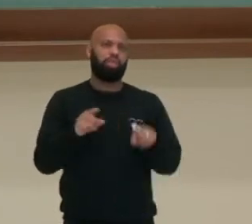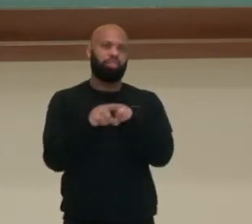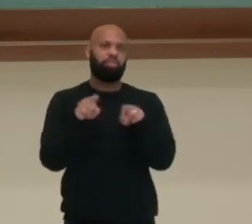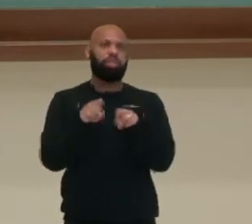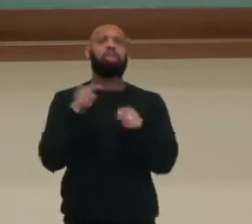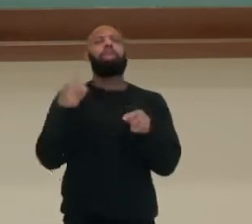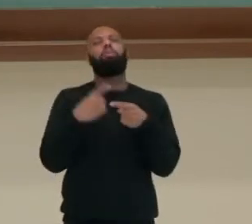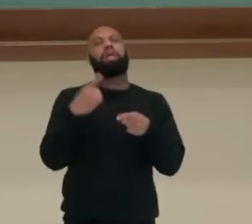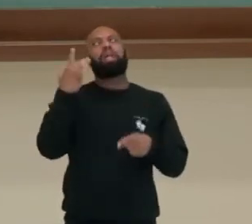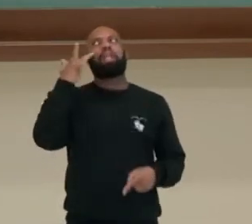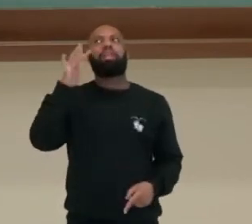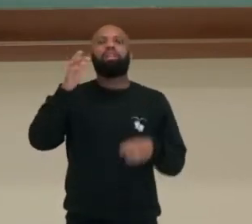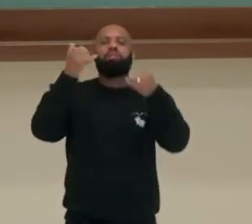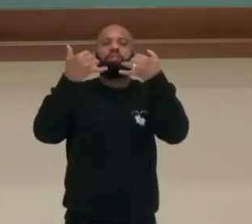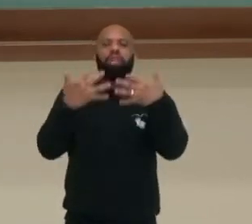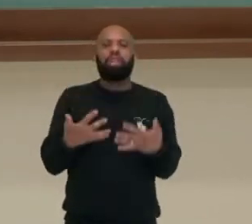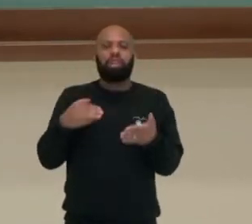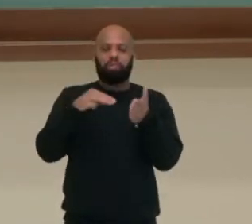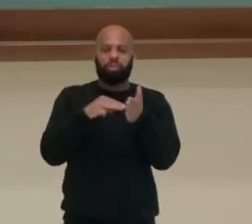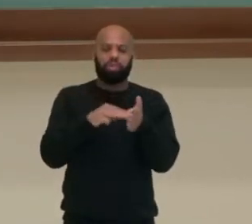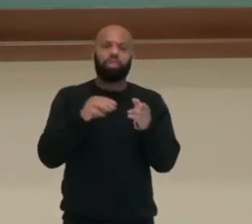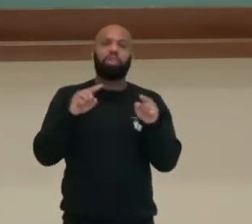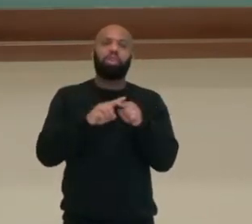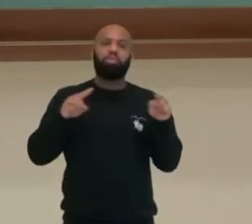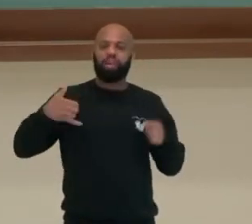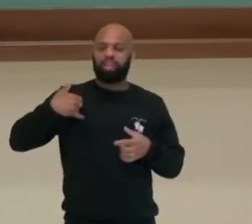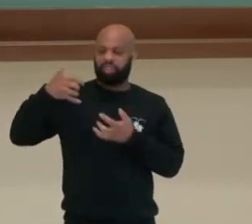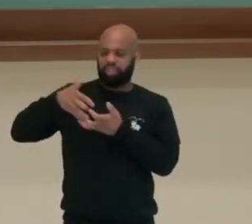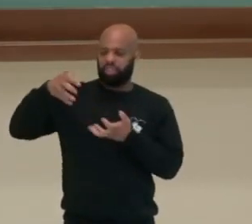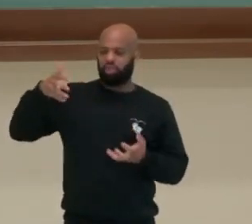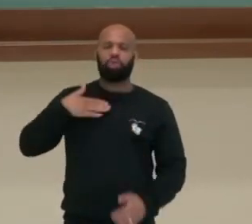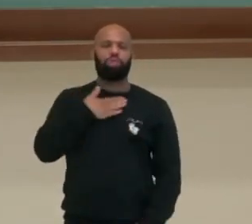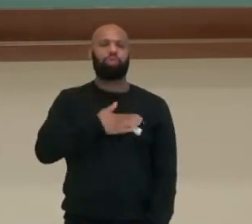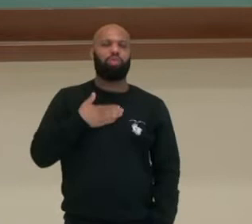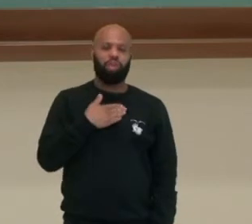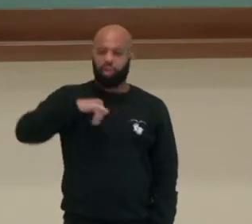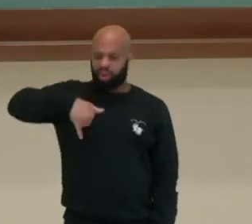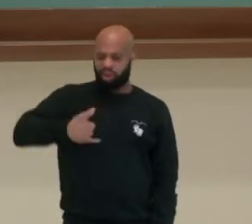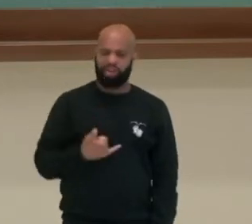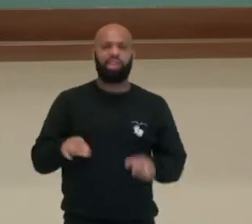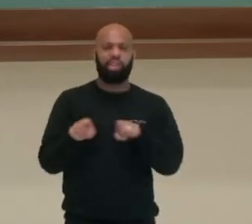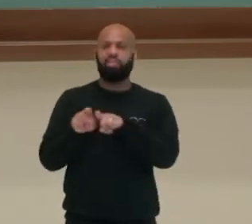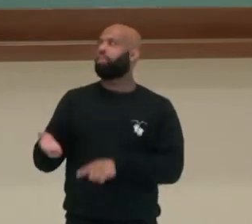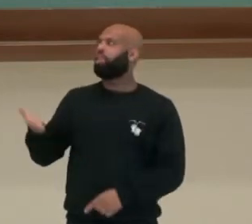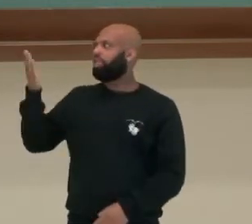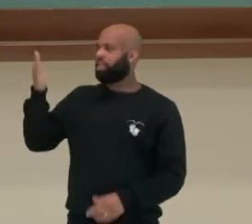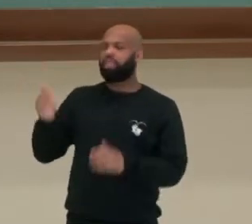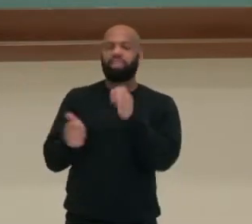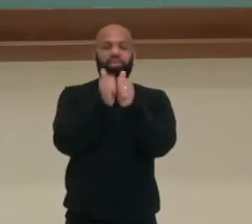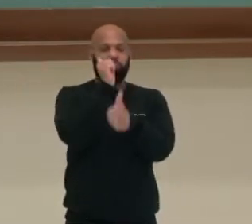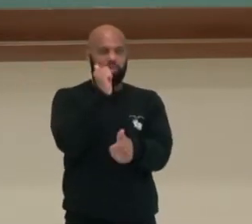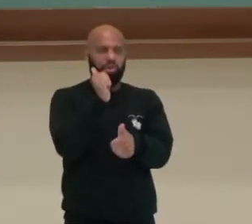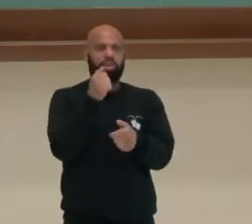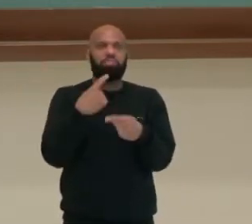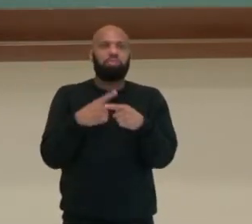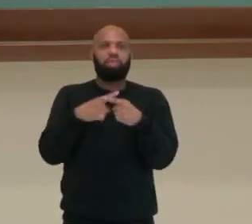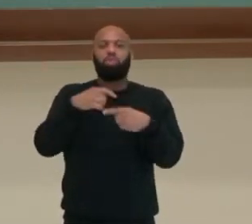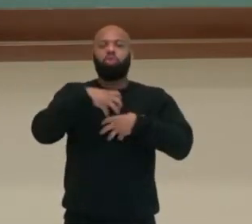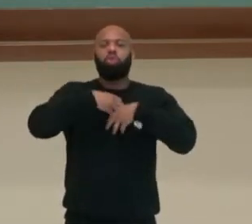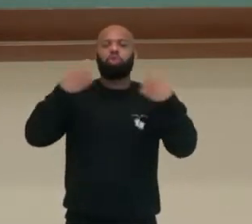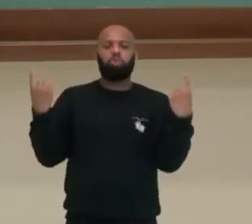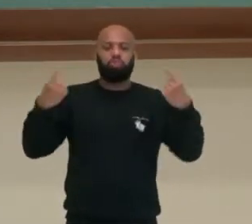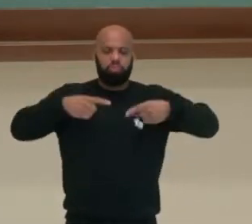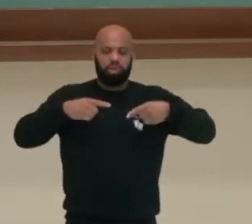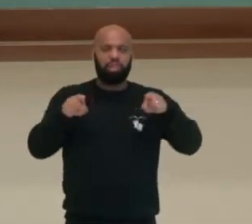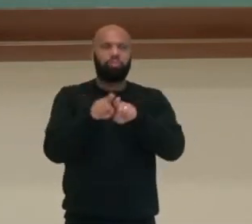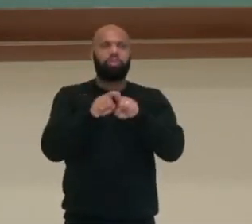sabemos dizer porquê, né? Mas os idosos, eles apreciam muito o jogo de bocha, talvez pela disputa,